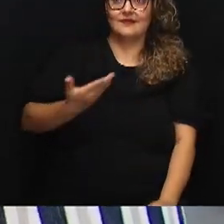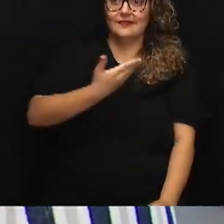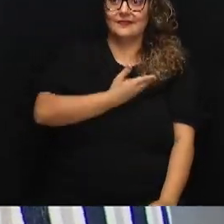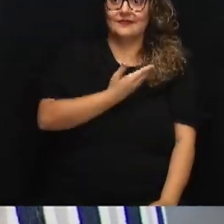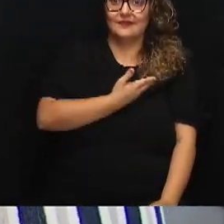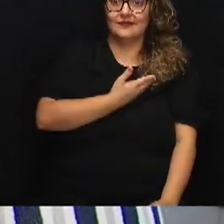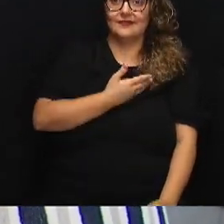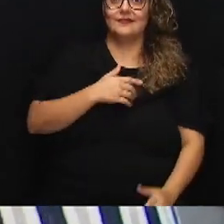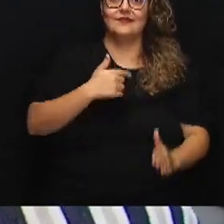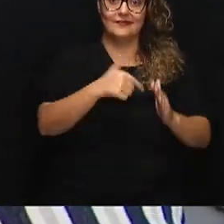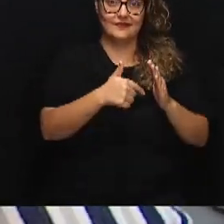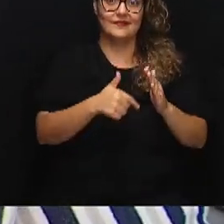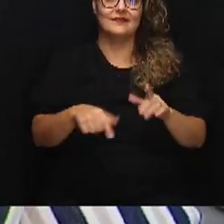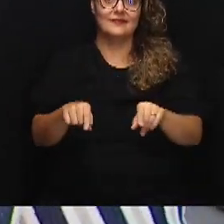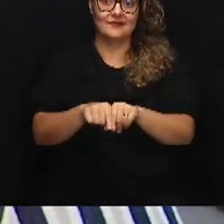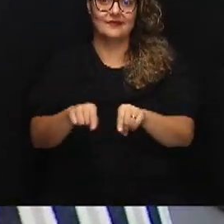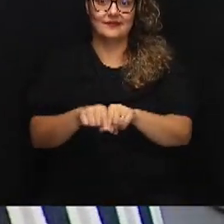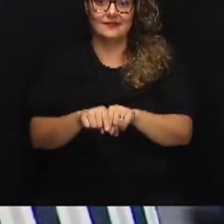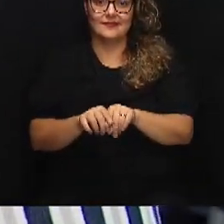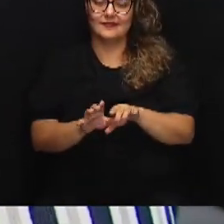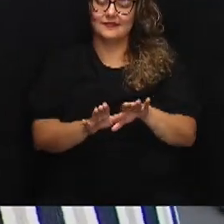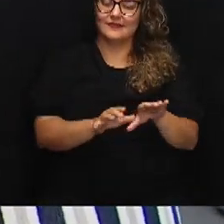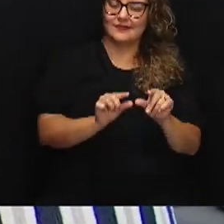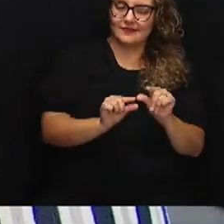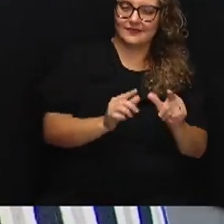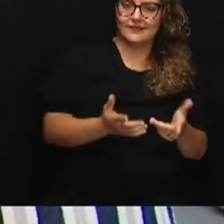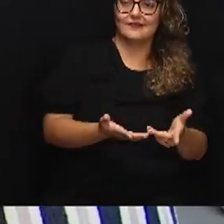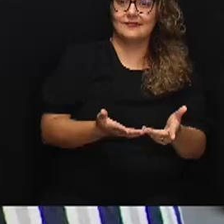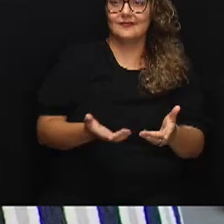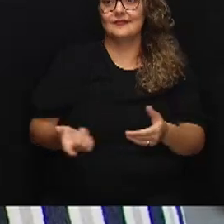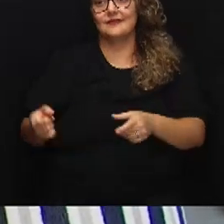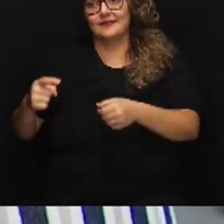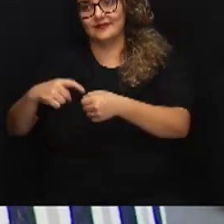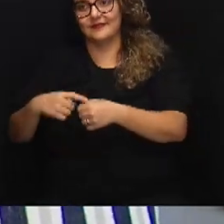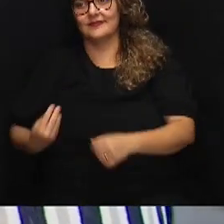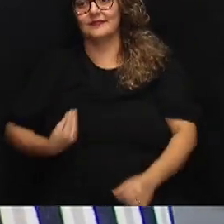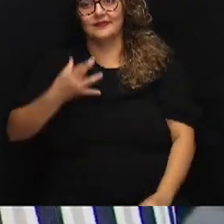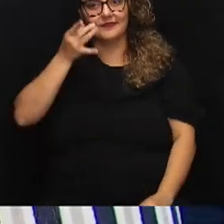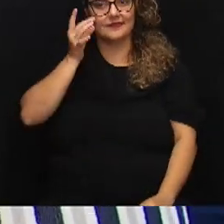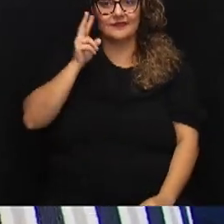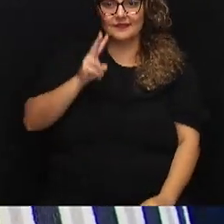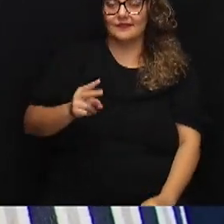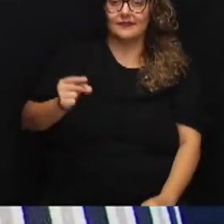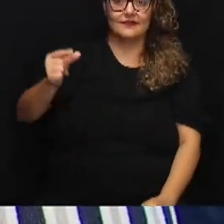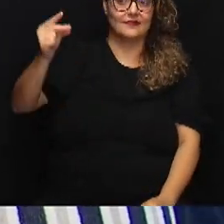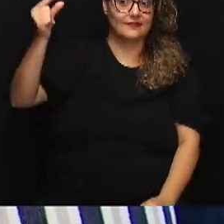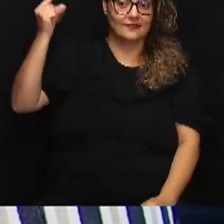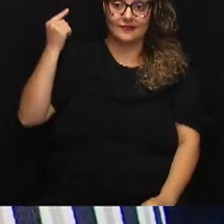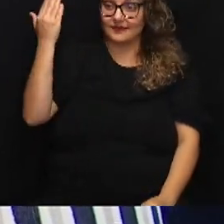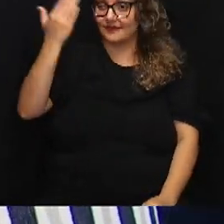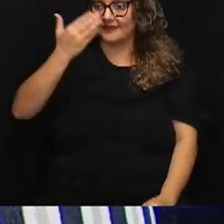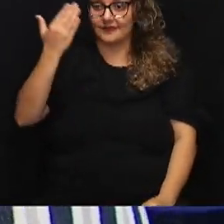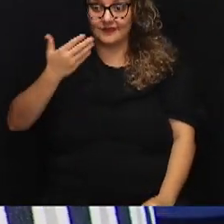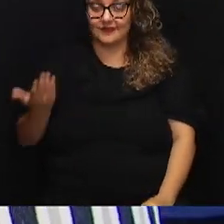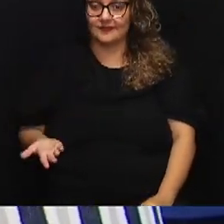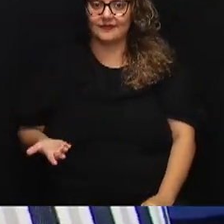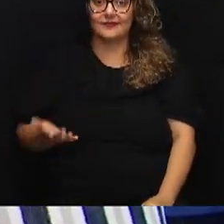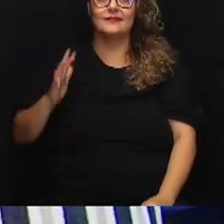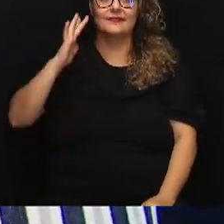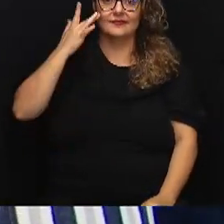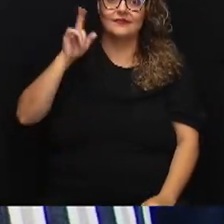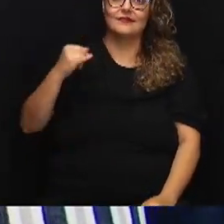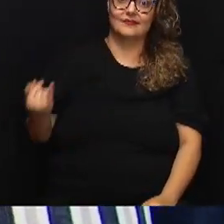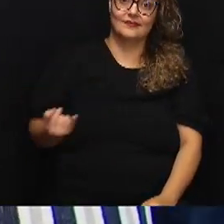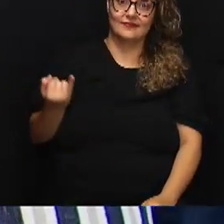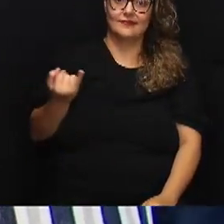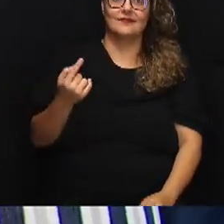home office também deixou de lado um pouco, você consegue ver colegas que há muito tempo você não via. E eu acho super importante